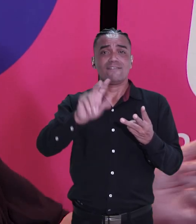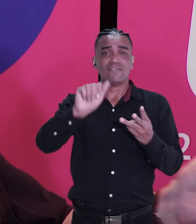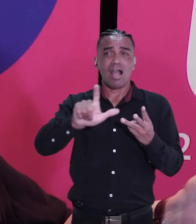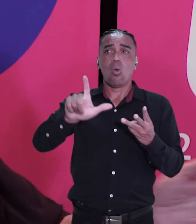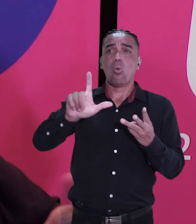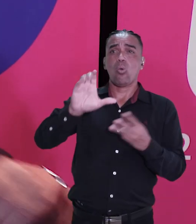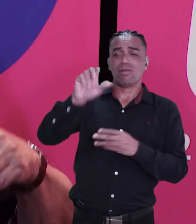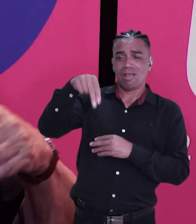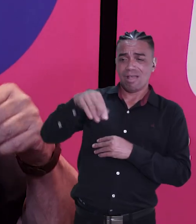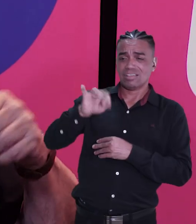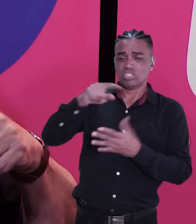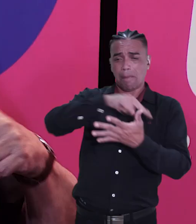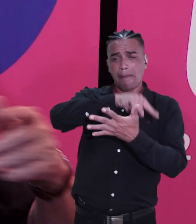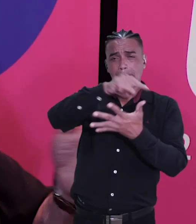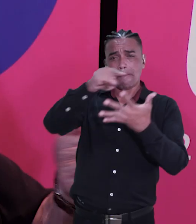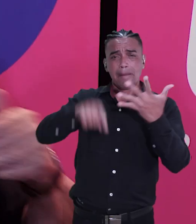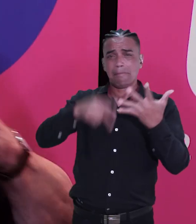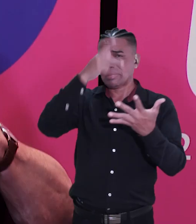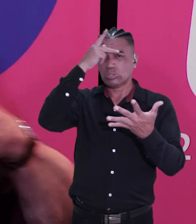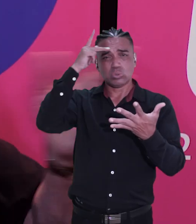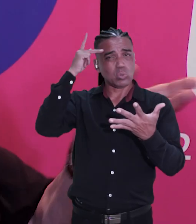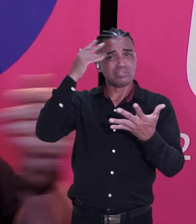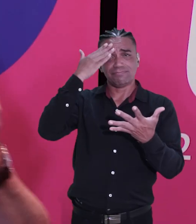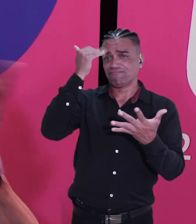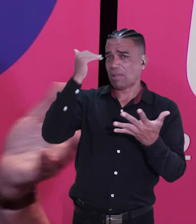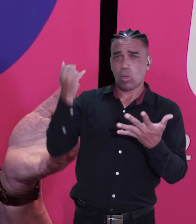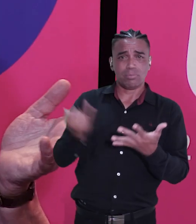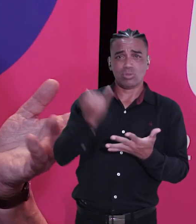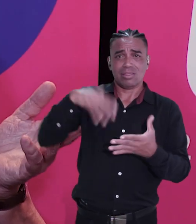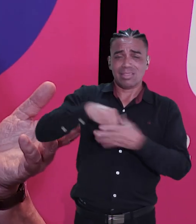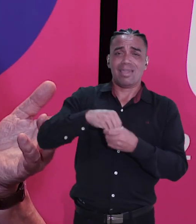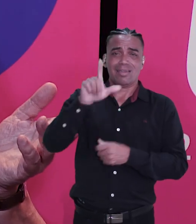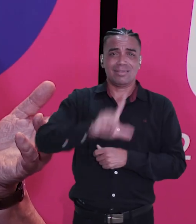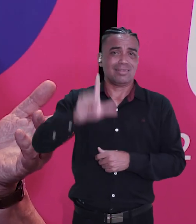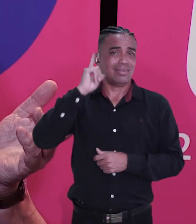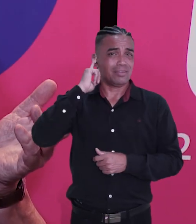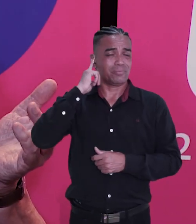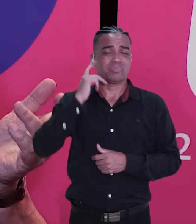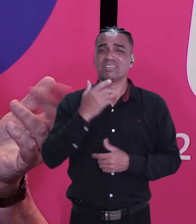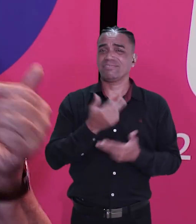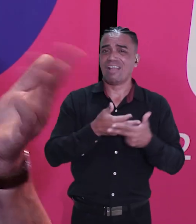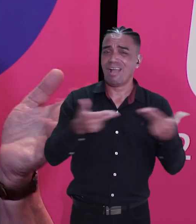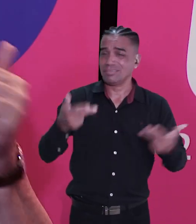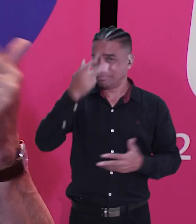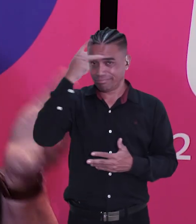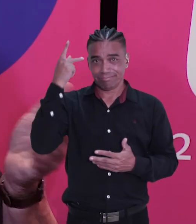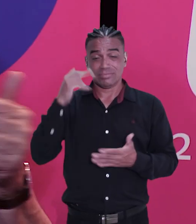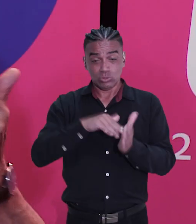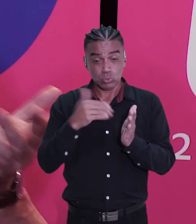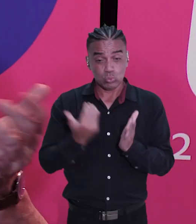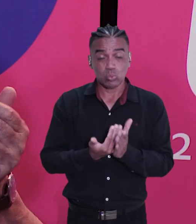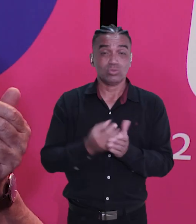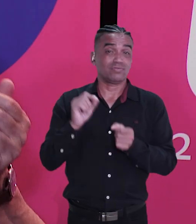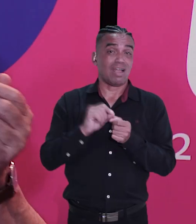Pinto, sabe? Assim, tinha 20 pessoas importantíssimas, né? Donga, Pixinguinha,